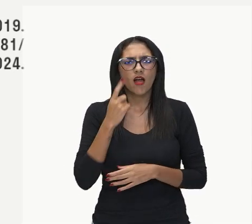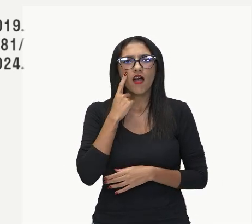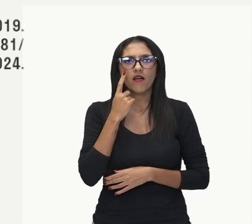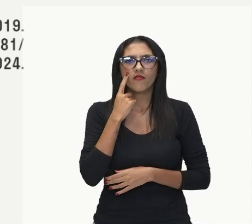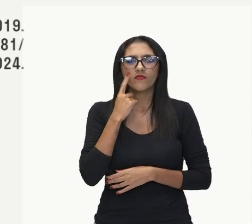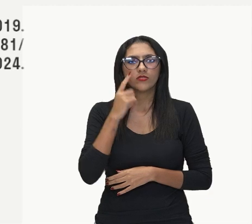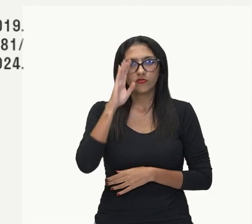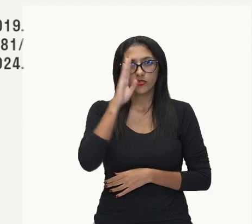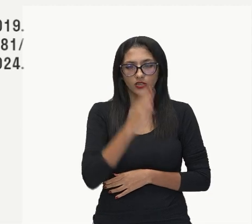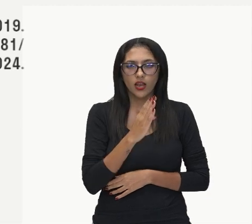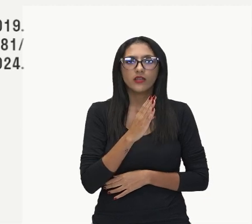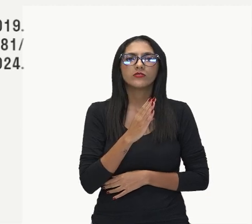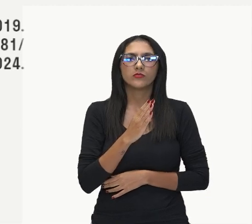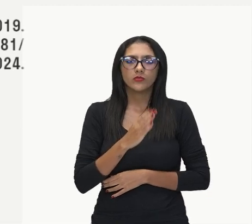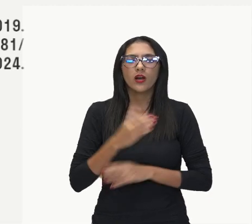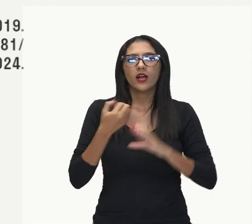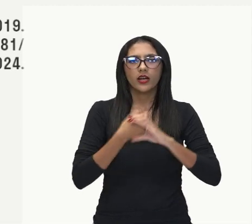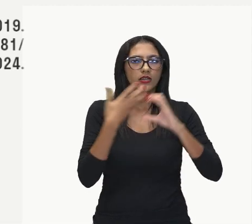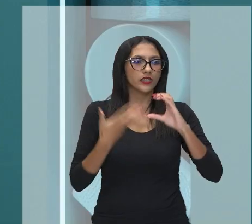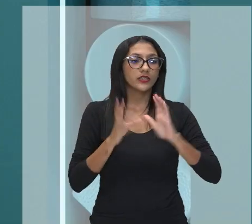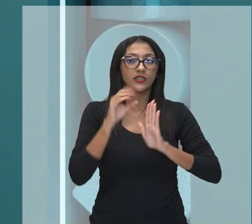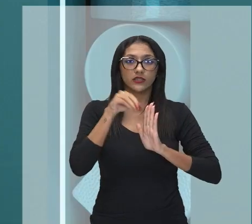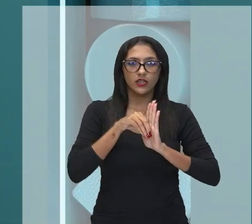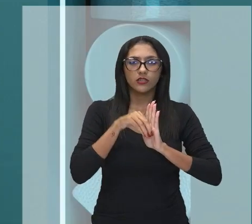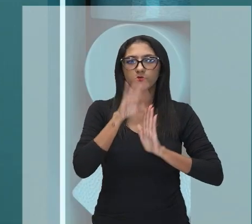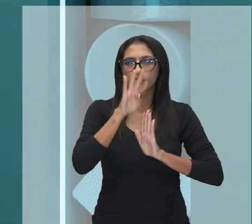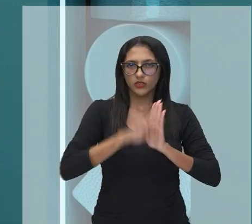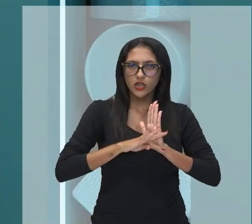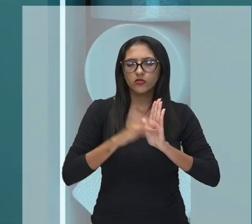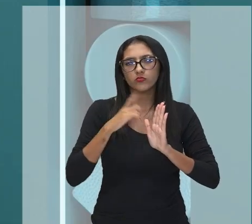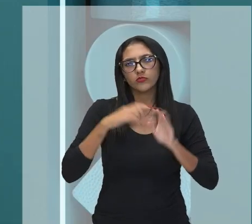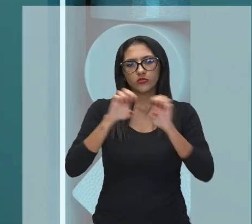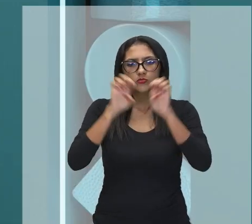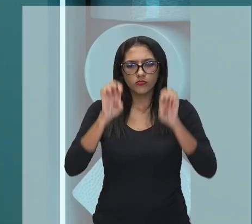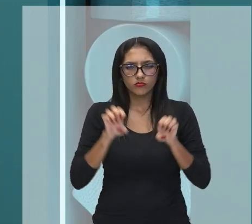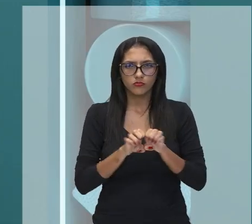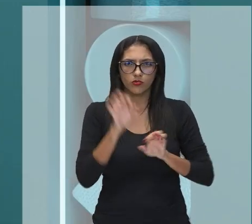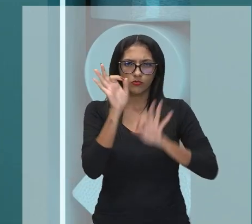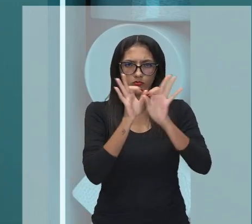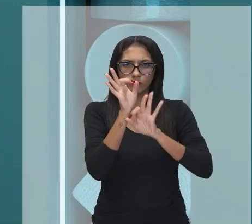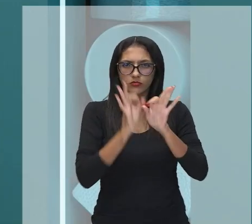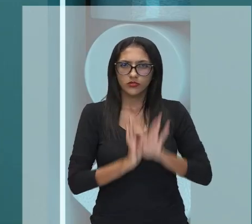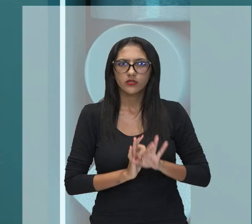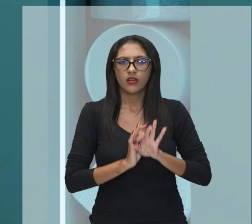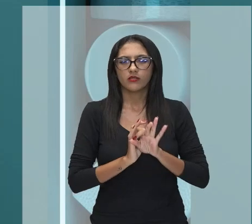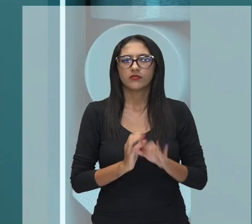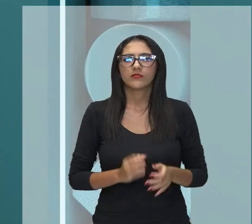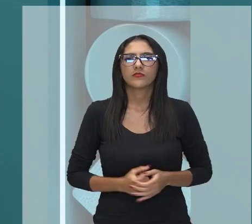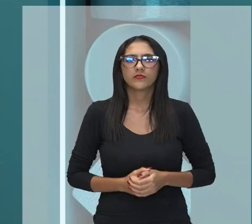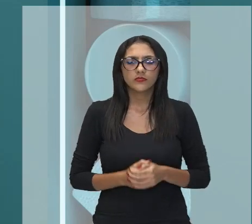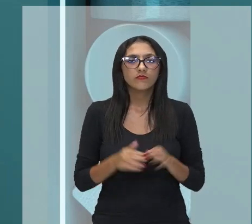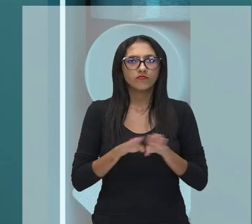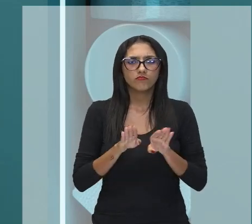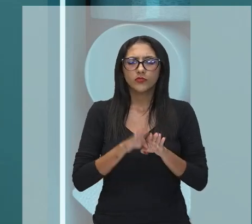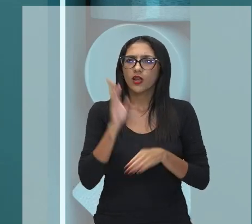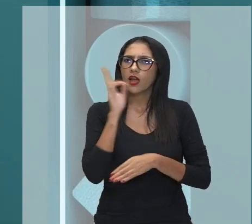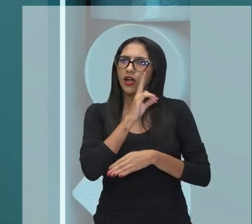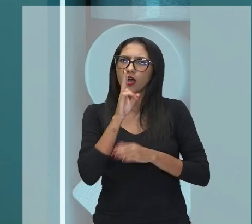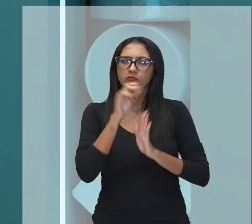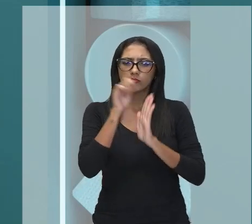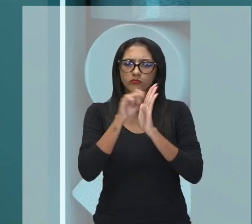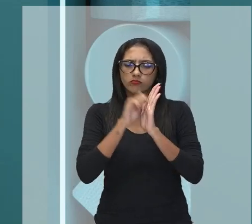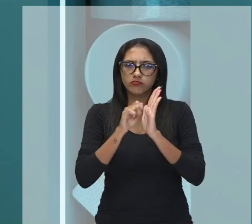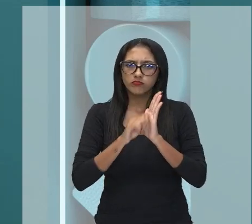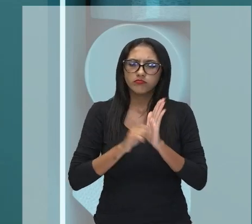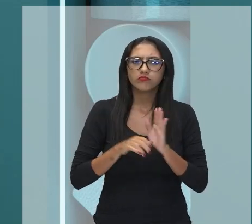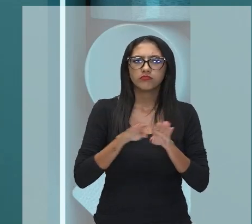vimos as marcas que ele traz para a construção do texto, certo? A agilidade que ele traz também quando ele é